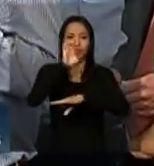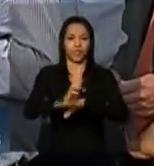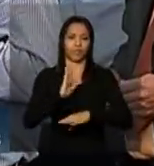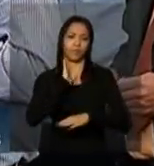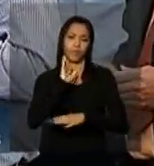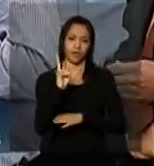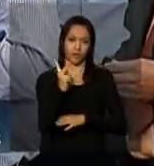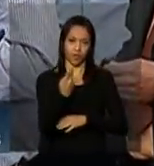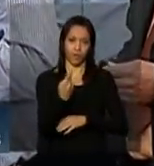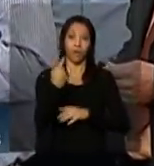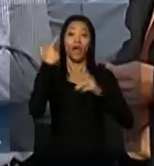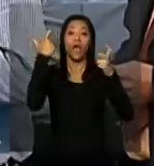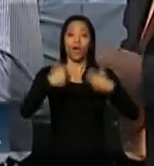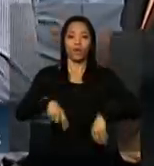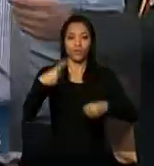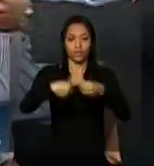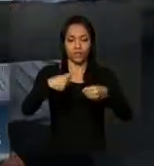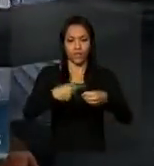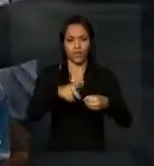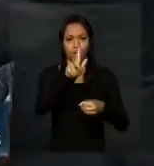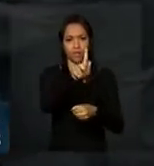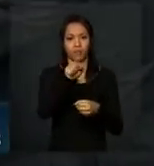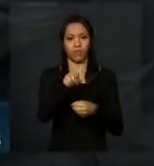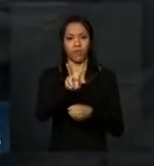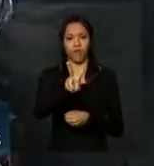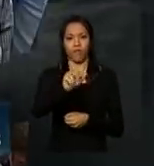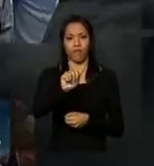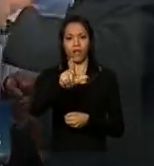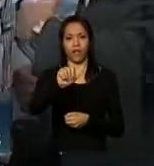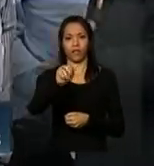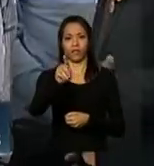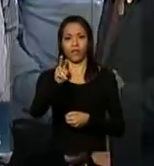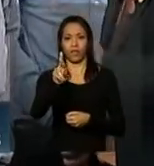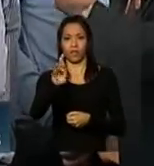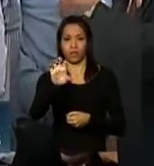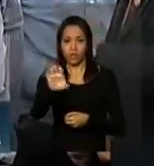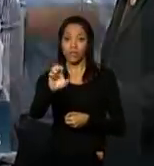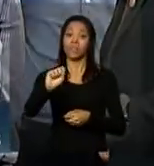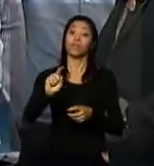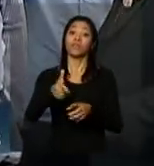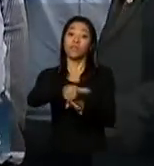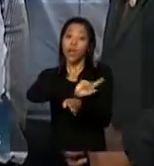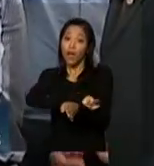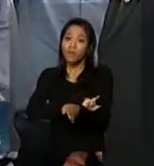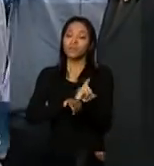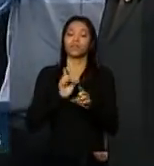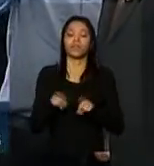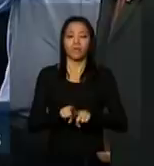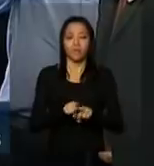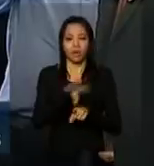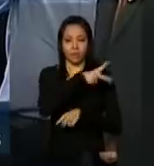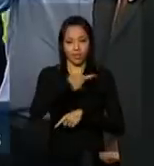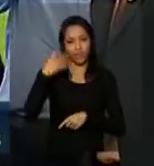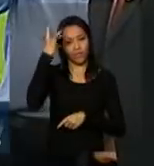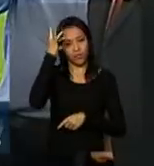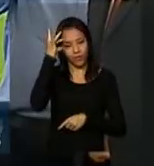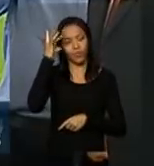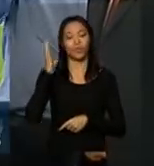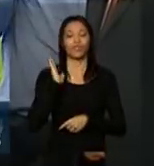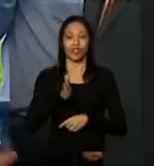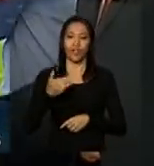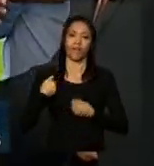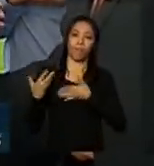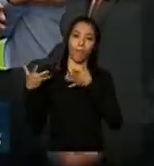realizada em Governador Valadares e antes desta solenidade a presidenta Dilma Rousseff também